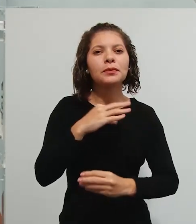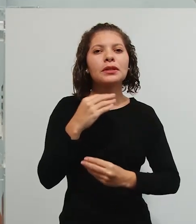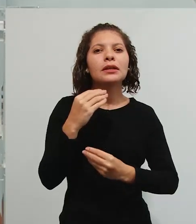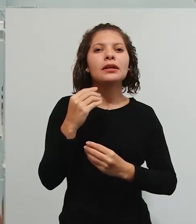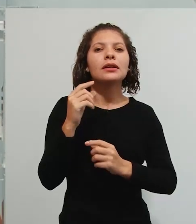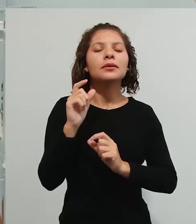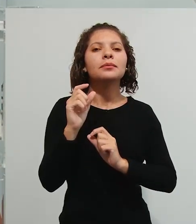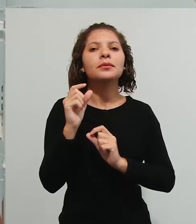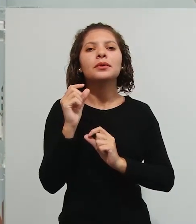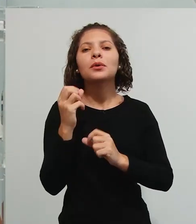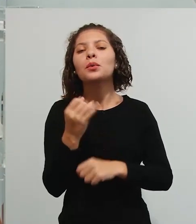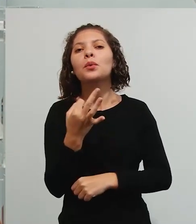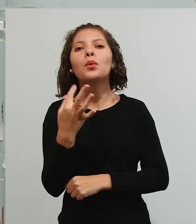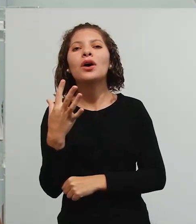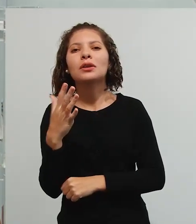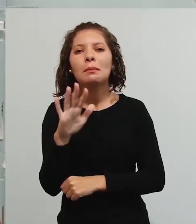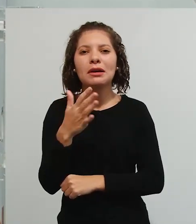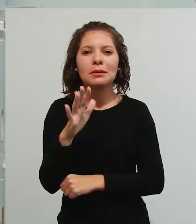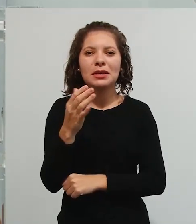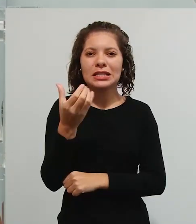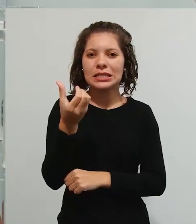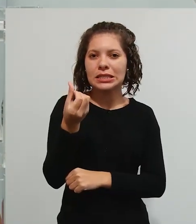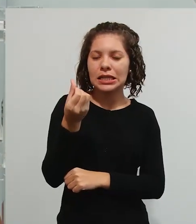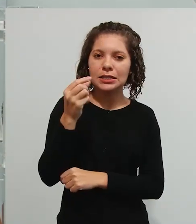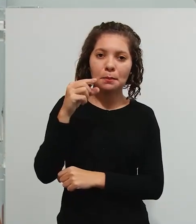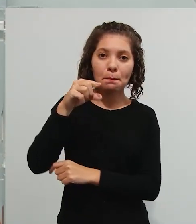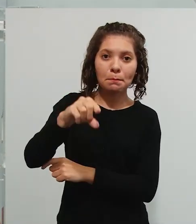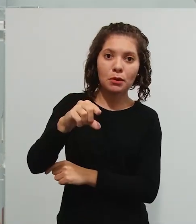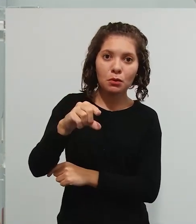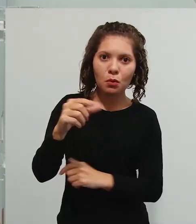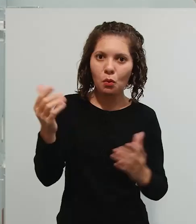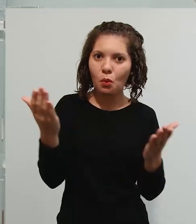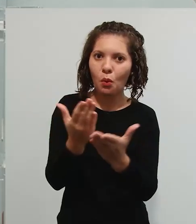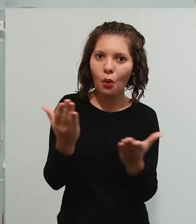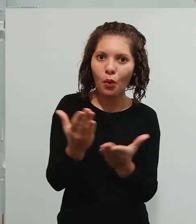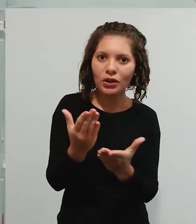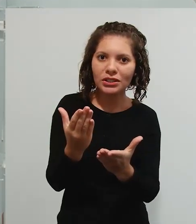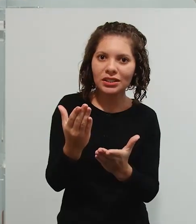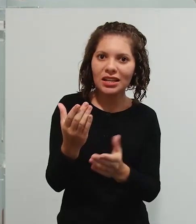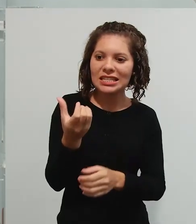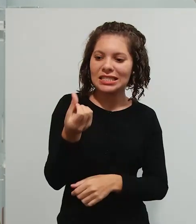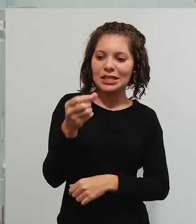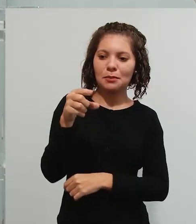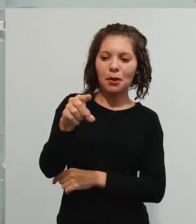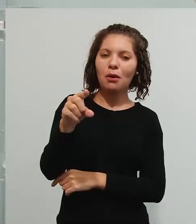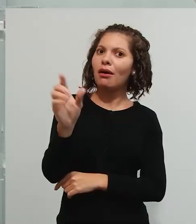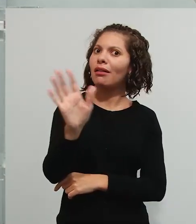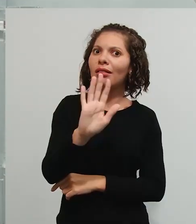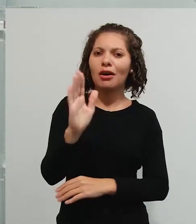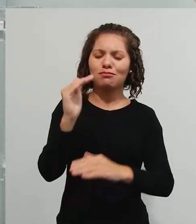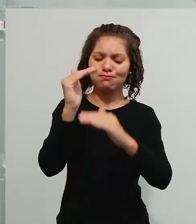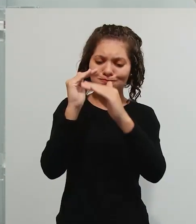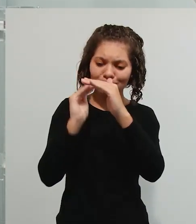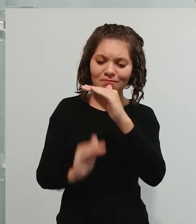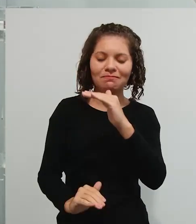o salário mínimo, que vai ser fixado em lei, vai ser nacionalmente unificado. E